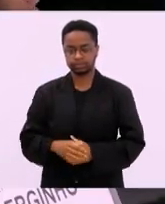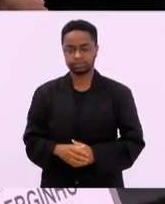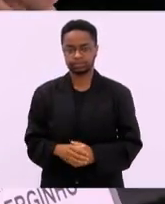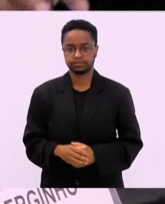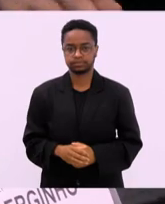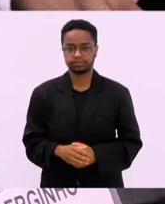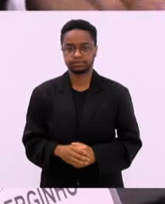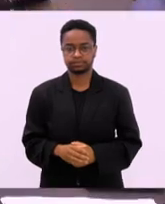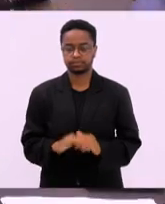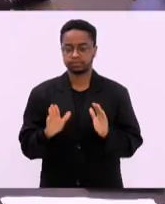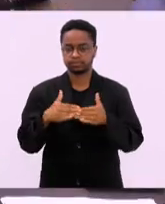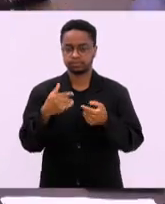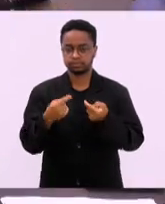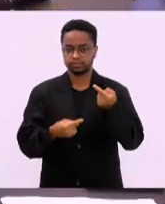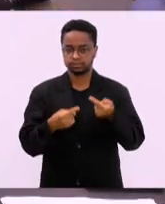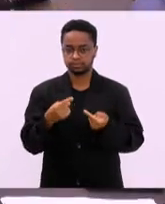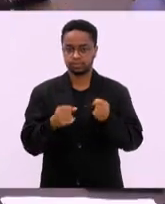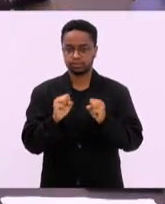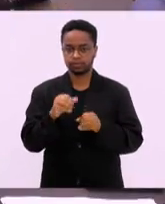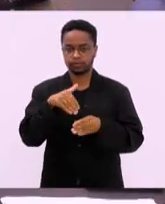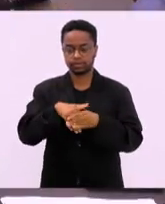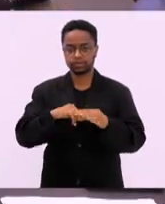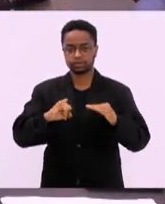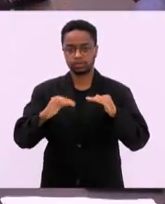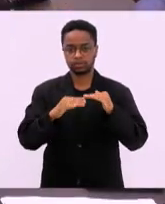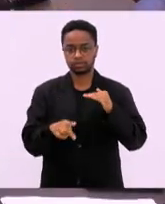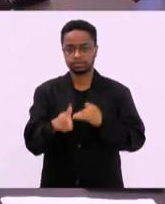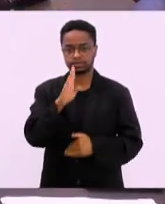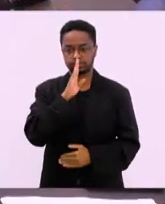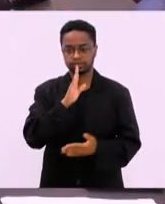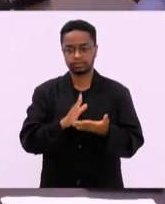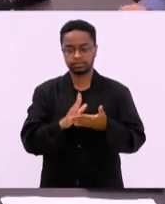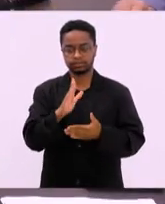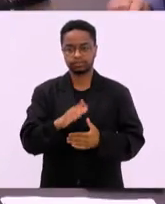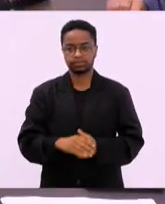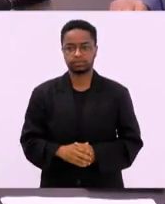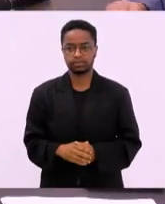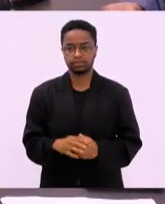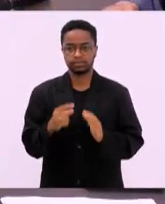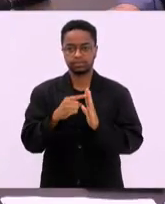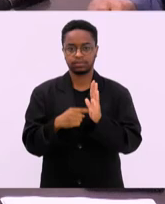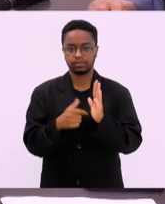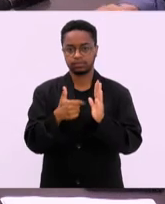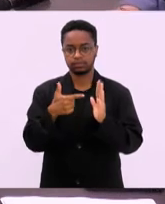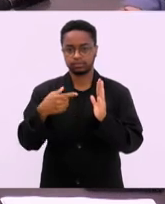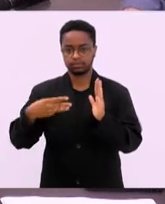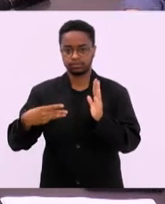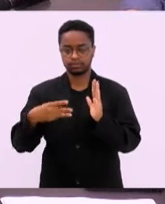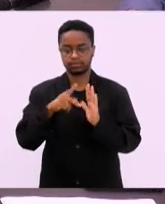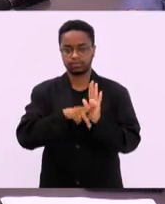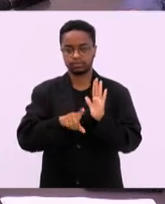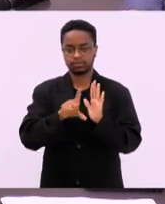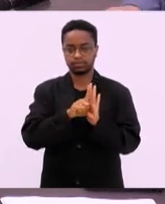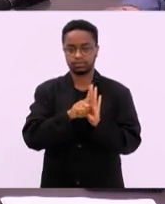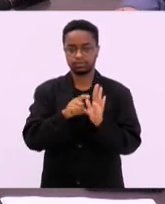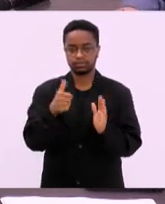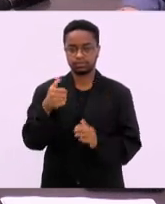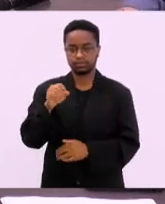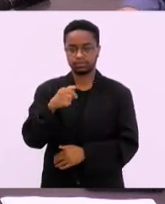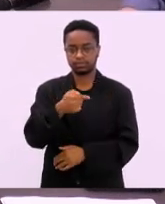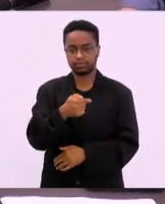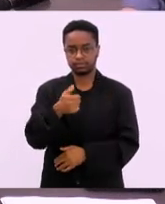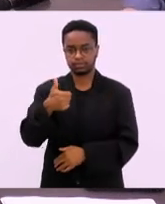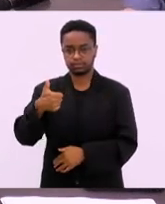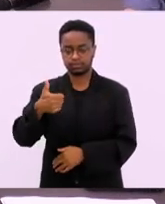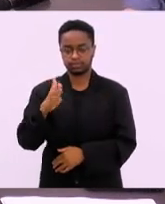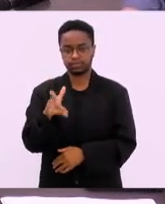Então, encerrada a discussão, em votação, senhores que aprovam, permaneçam como estão, aprovado 23 da pauta. PL 1071 de